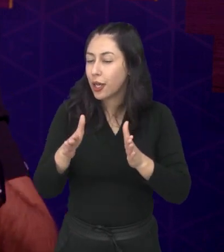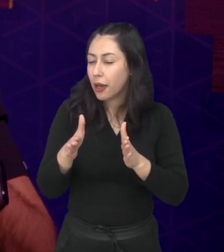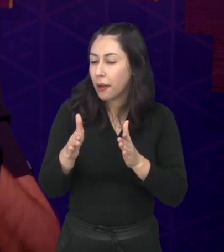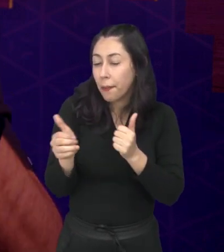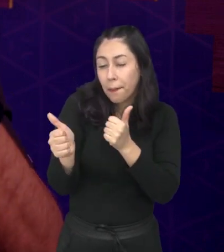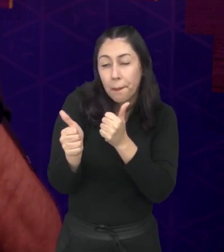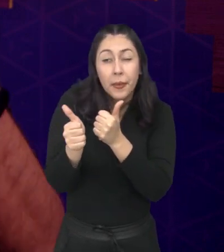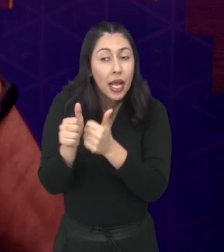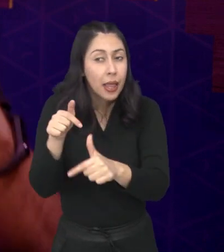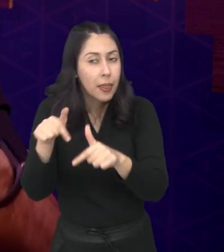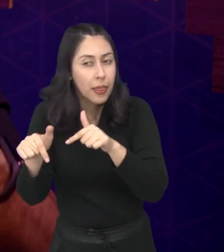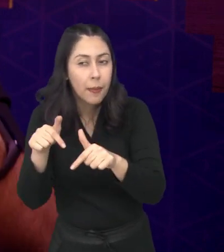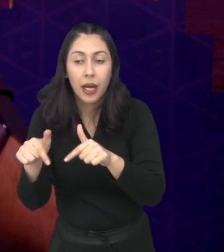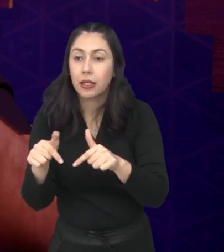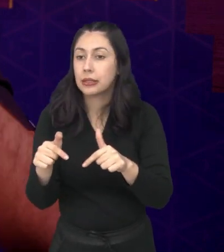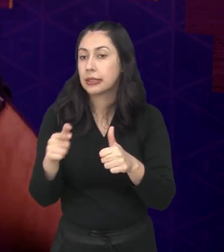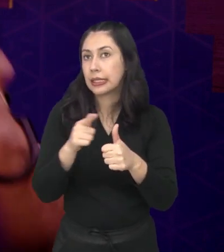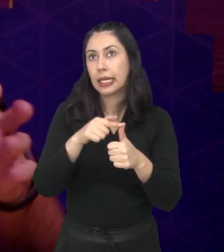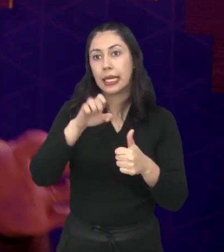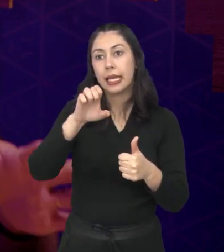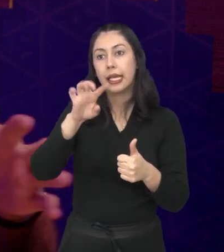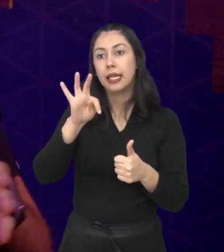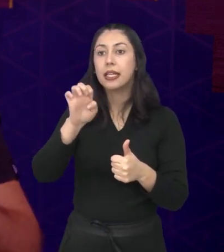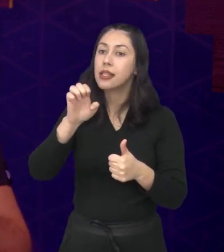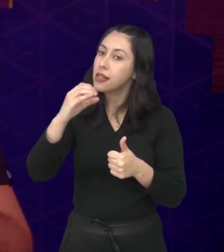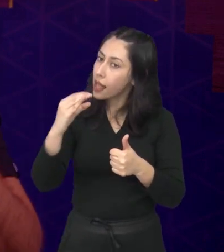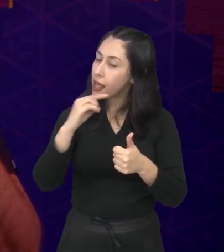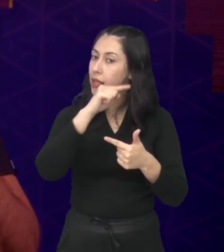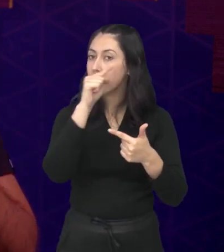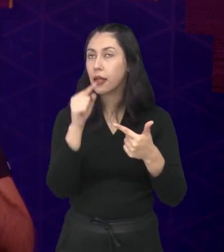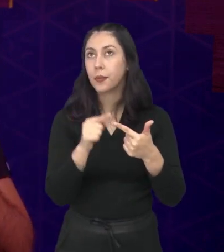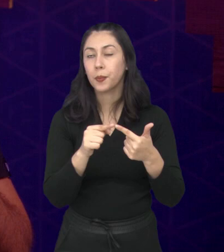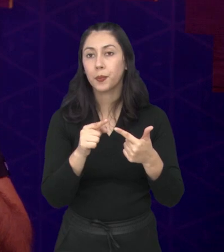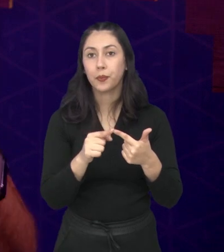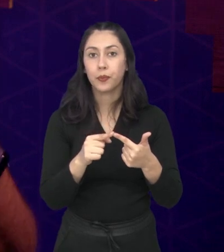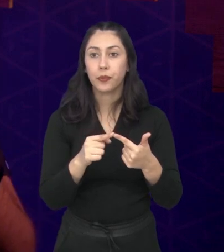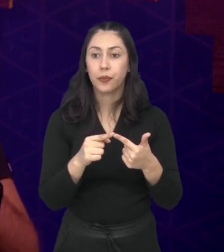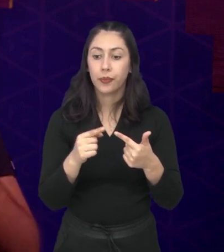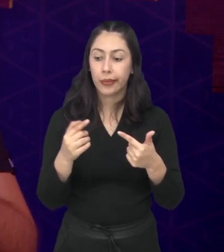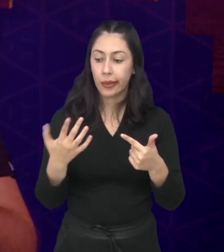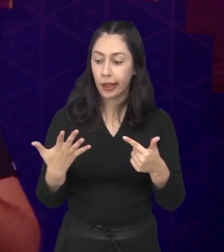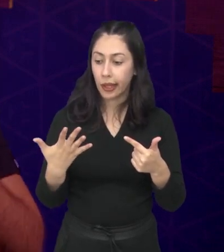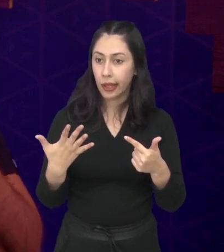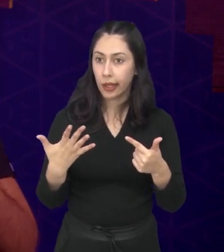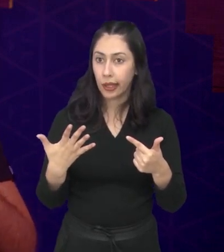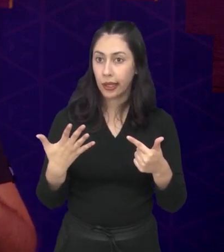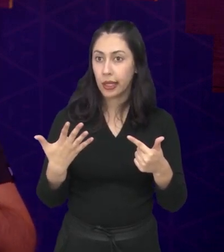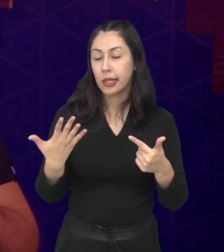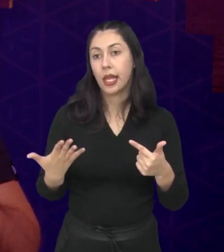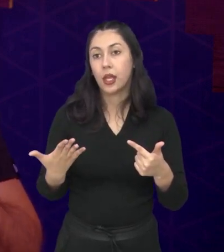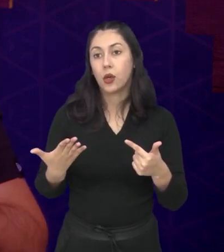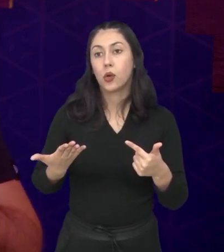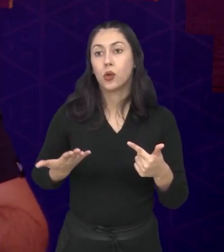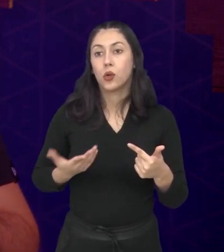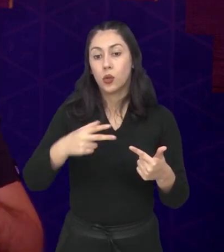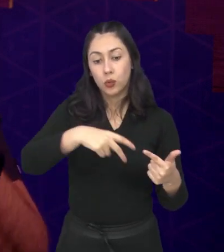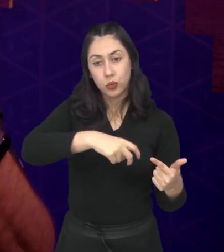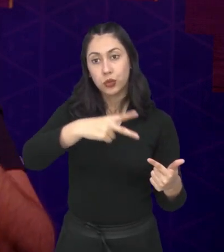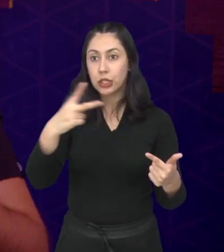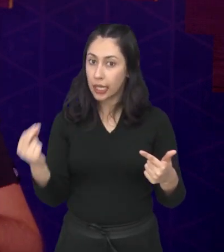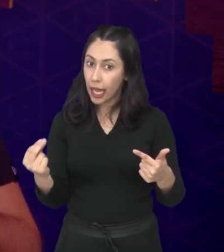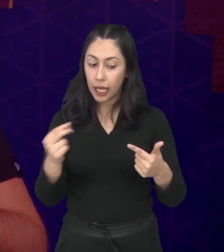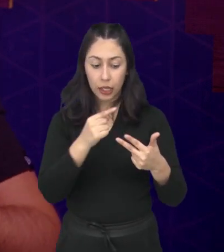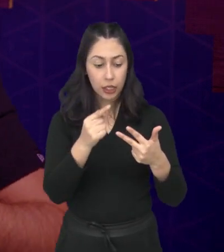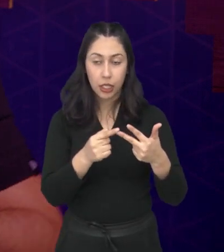de trabalho. Tem a ETEC, que tem no estado de São Paulo inteiro, tem também o Senac, que tem esses cursos técnicos,